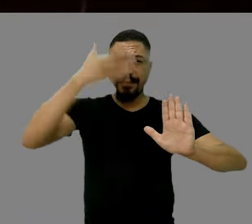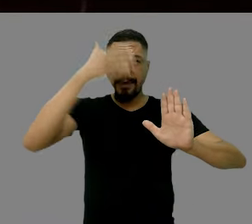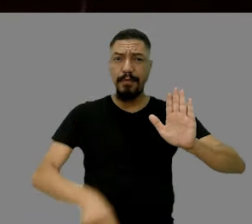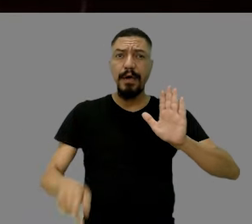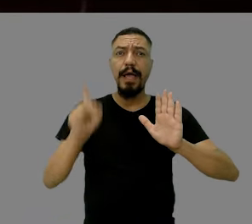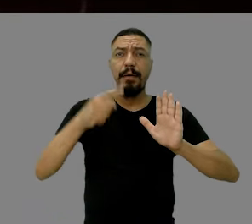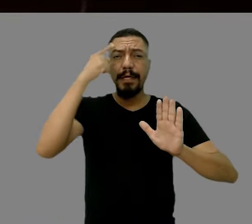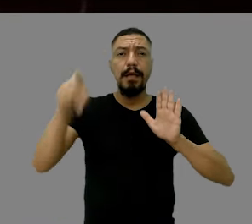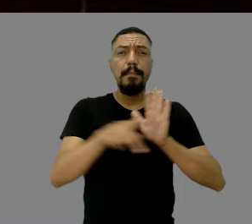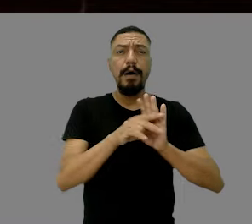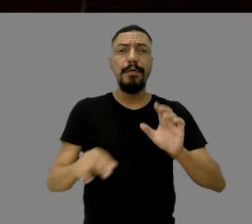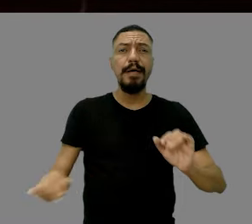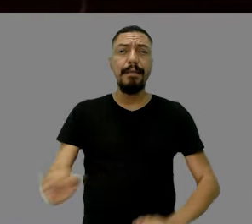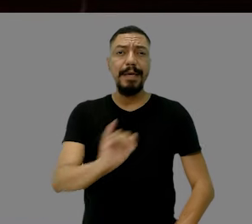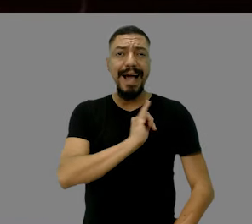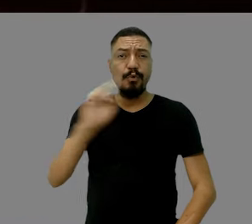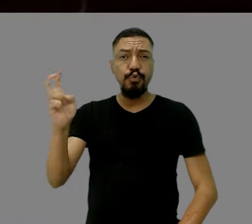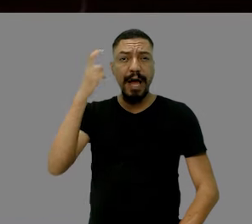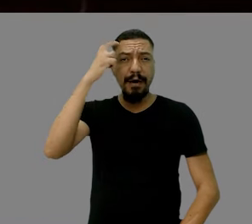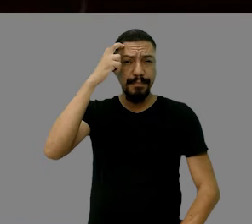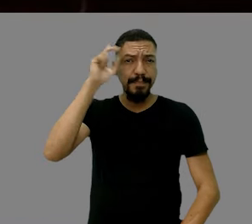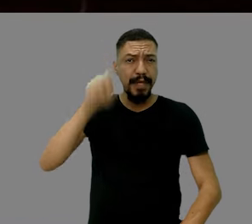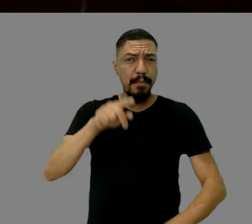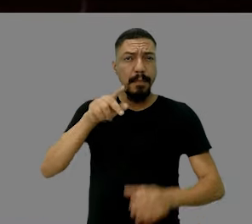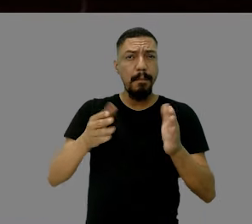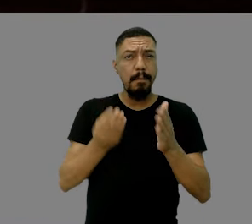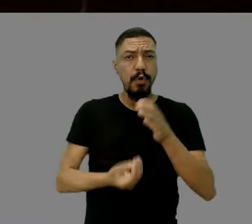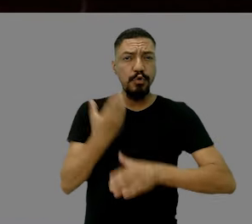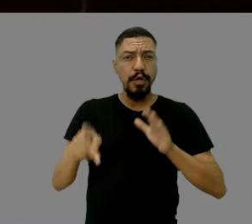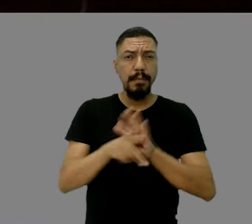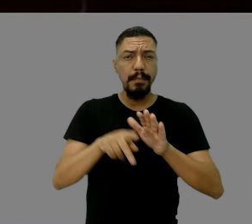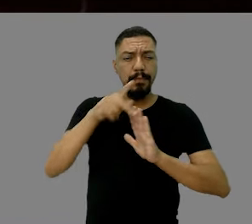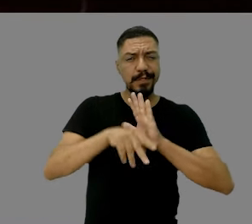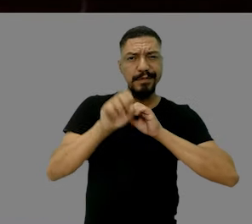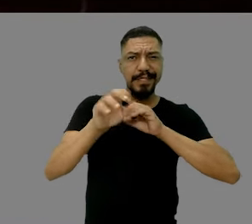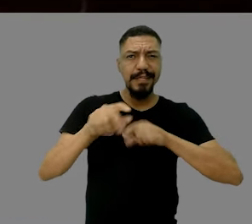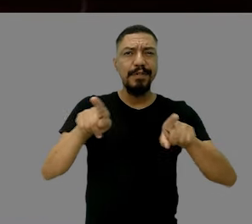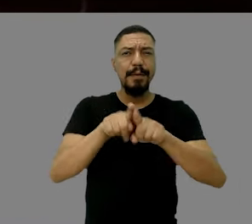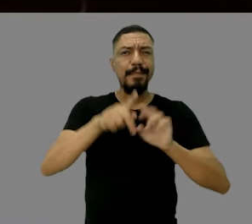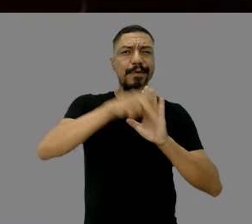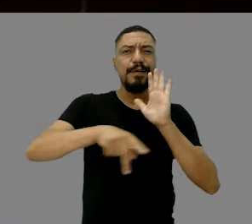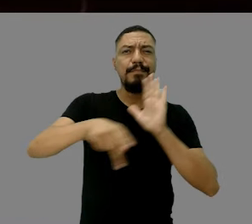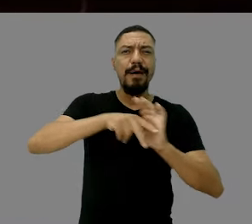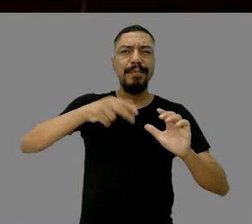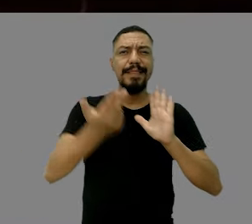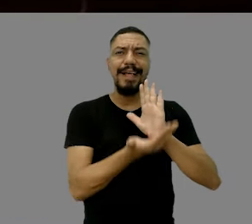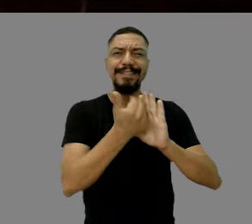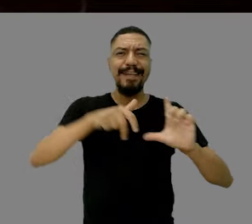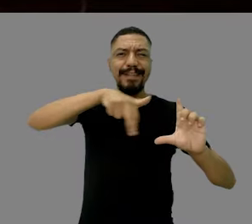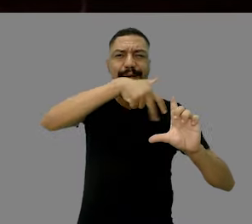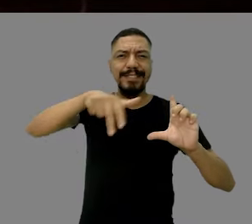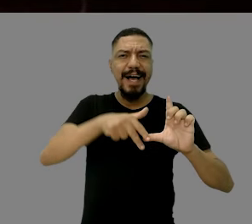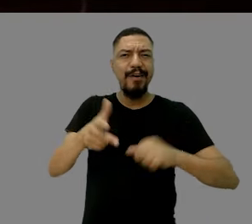com projetos educativos, além de ser uma produtora de filmes, de projetos de animação,